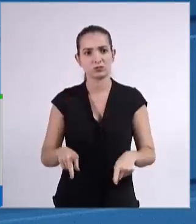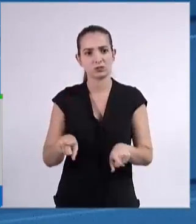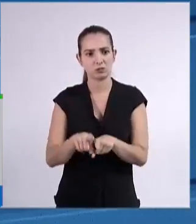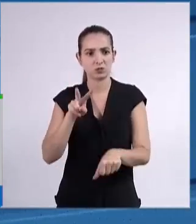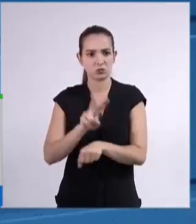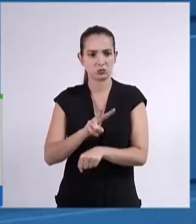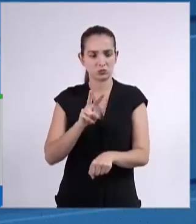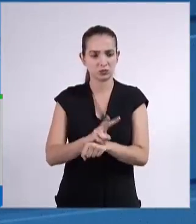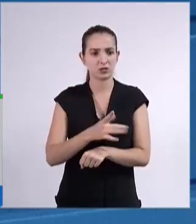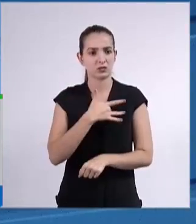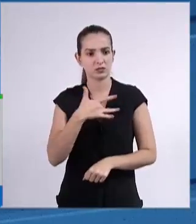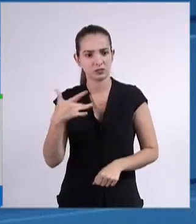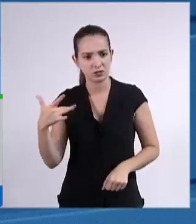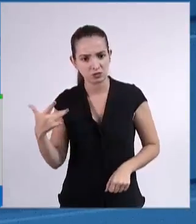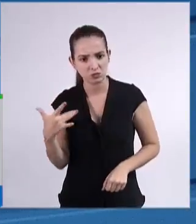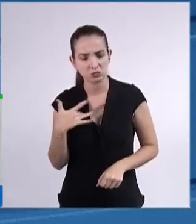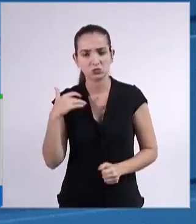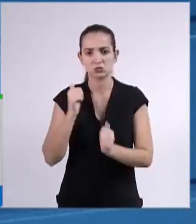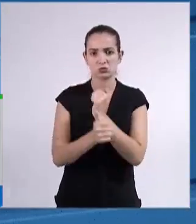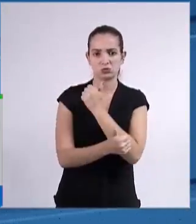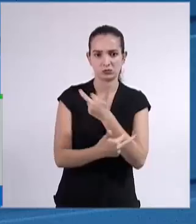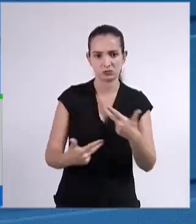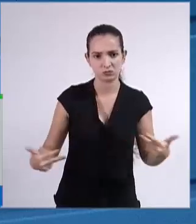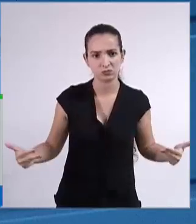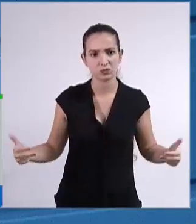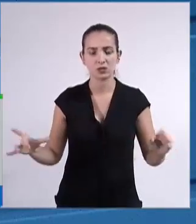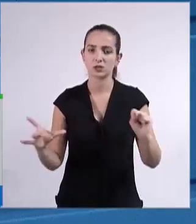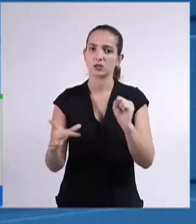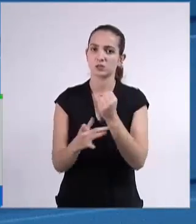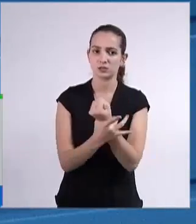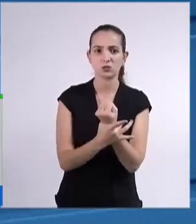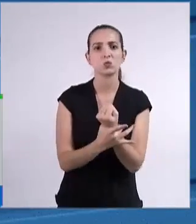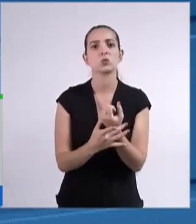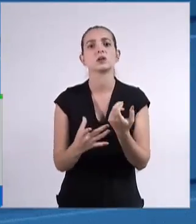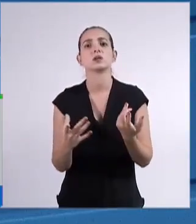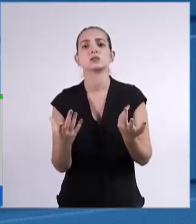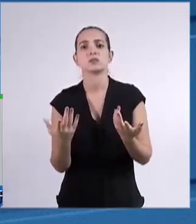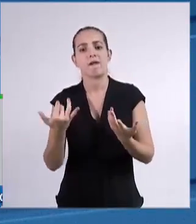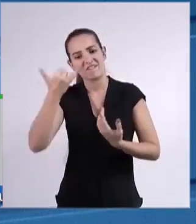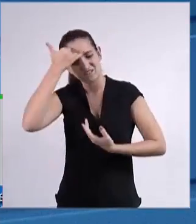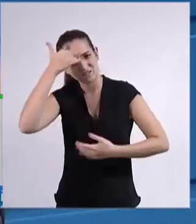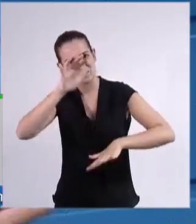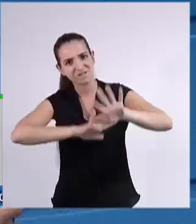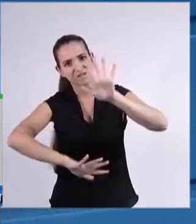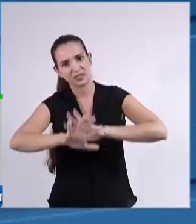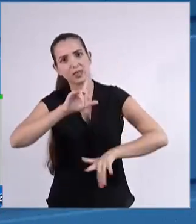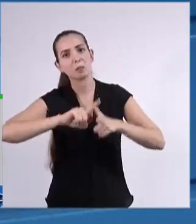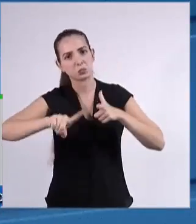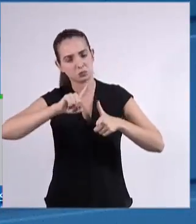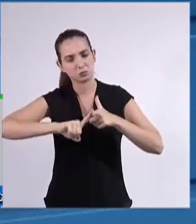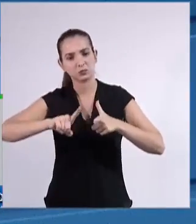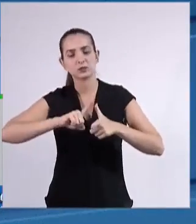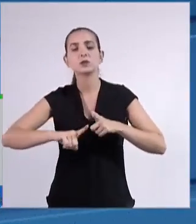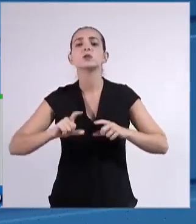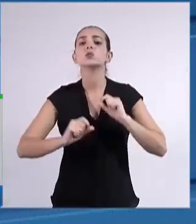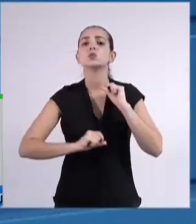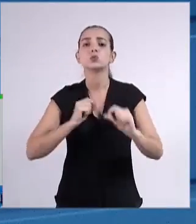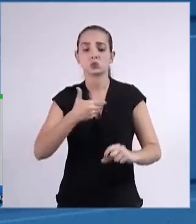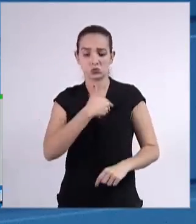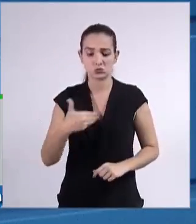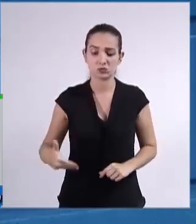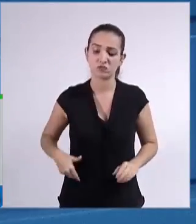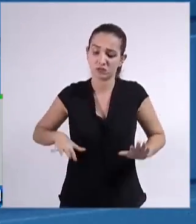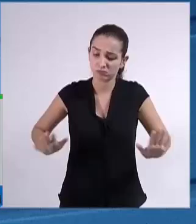saúde. Esporte é a medicina preventiva, esporte é a segurança preventiva, e é preciso que os governantes despertem para essa realidade.